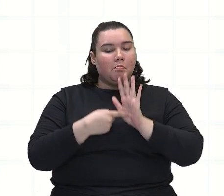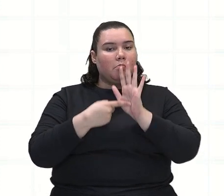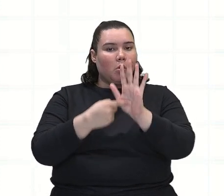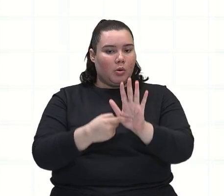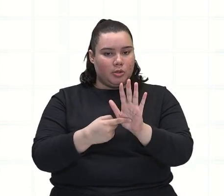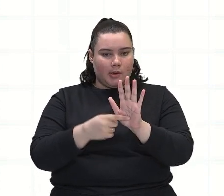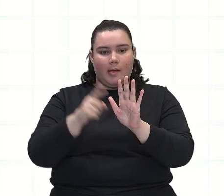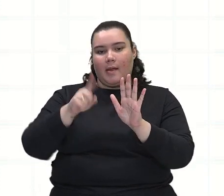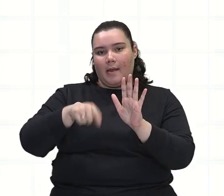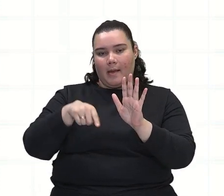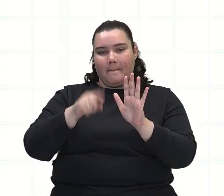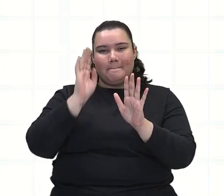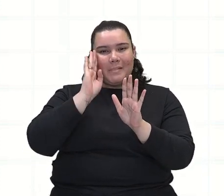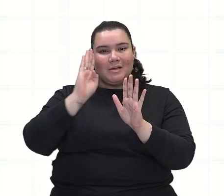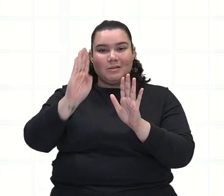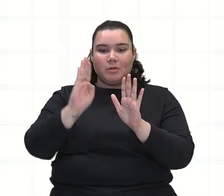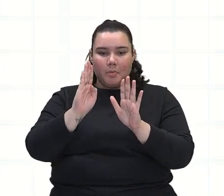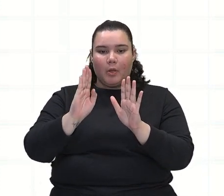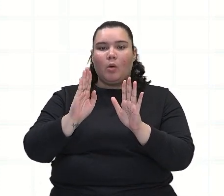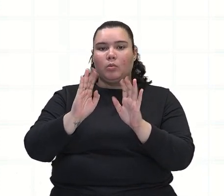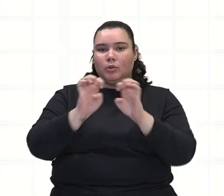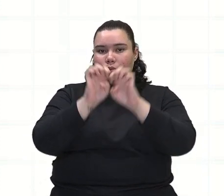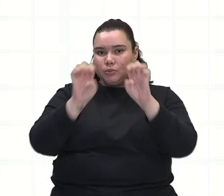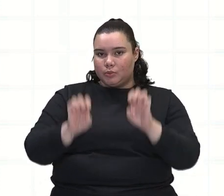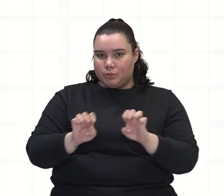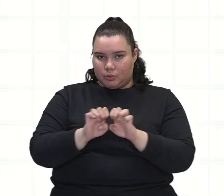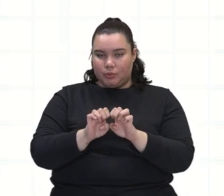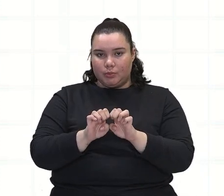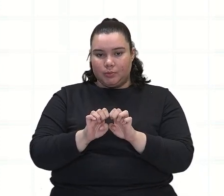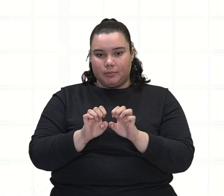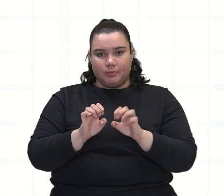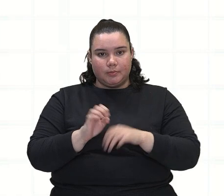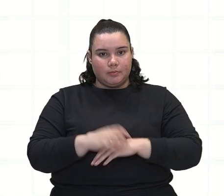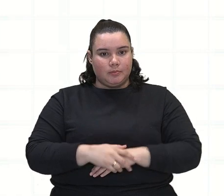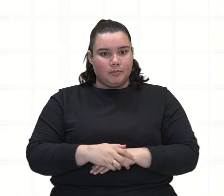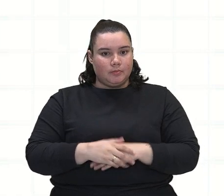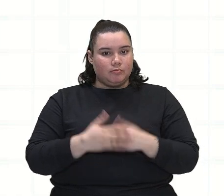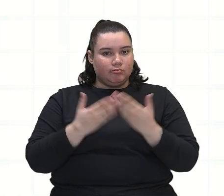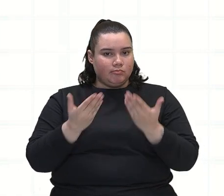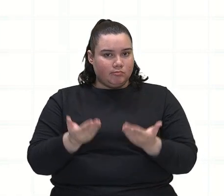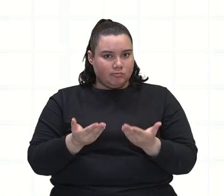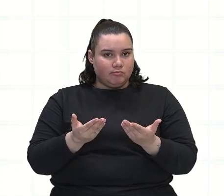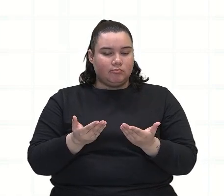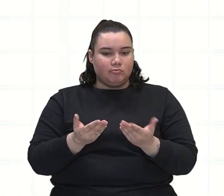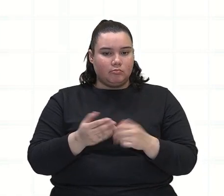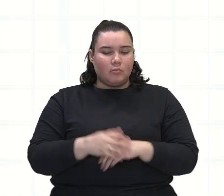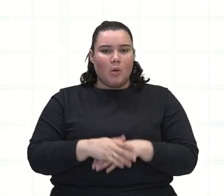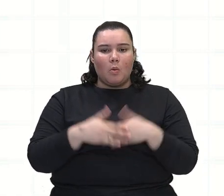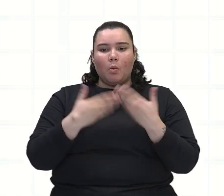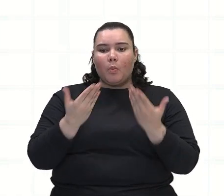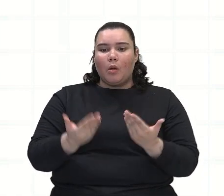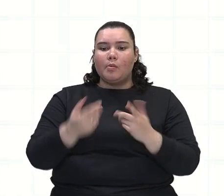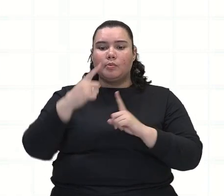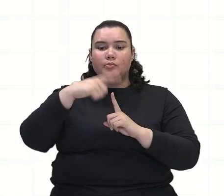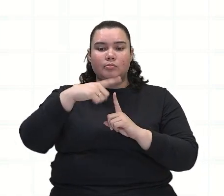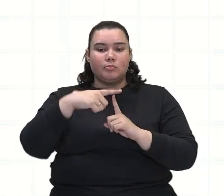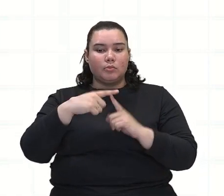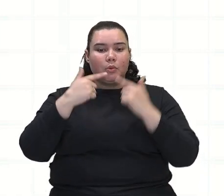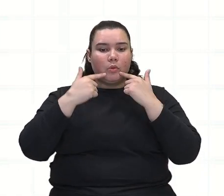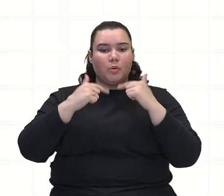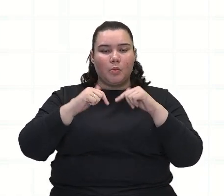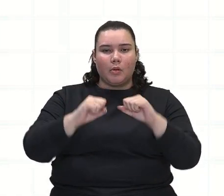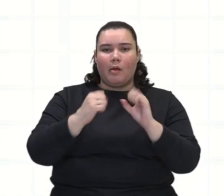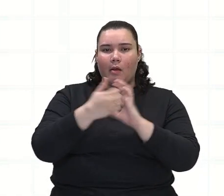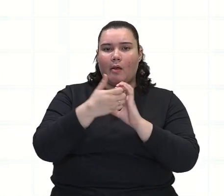que são considerados predominantes em sua estrutura, ou seja, quais são os tipos linguísticos, os